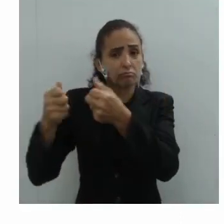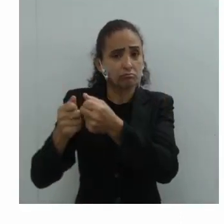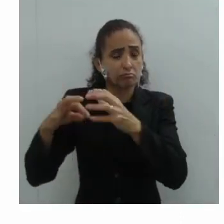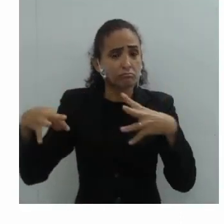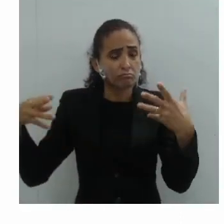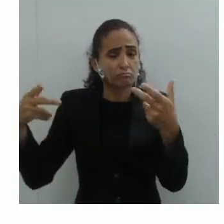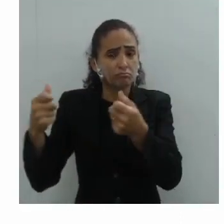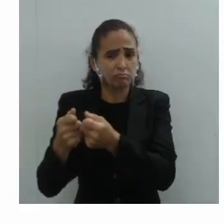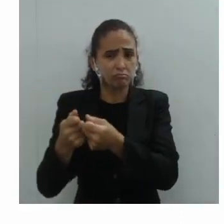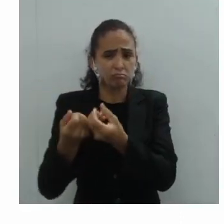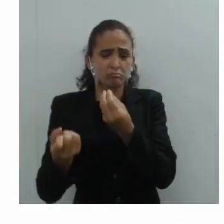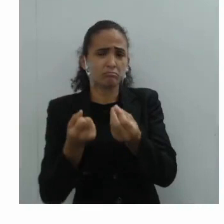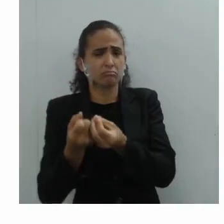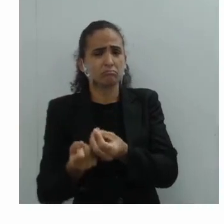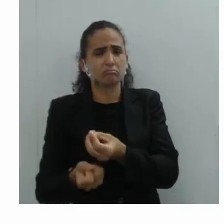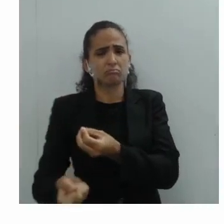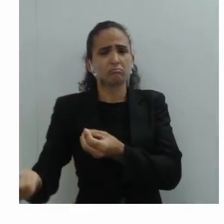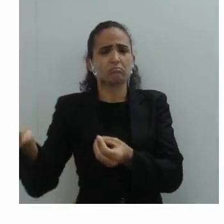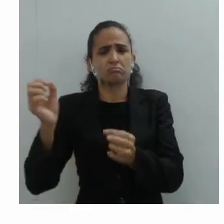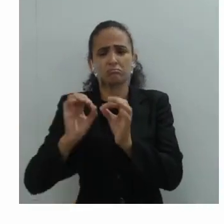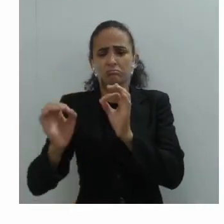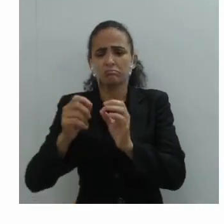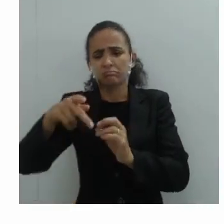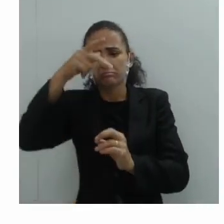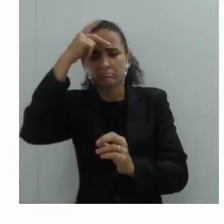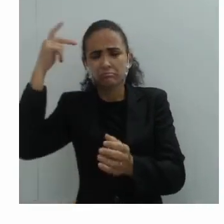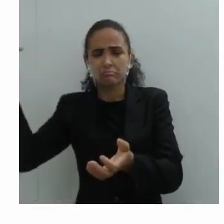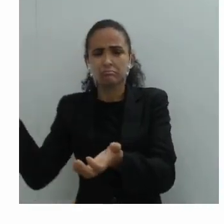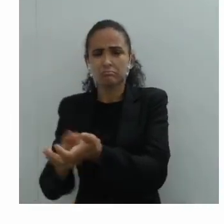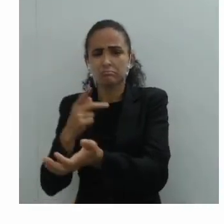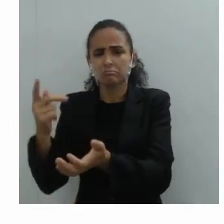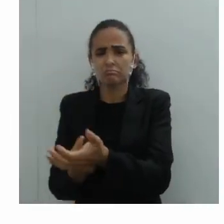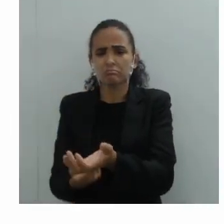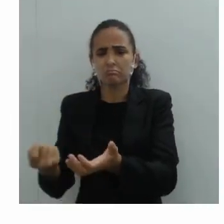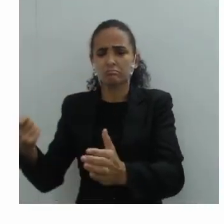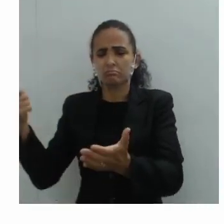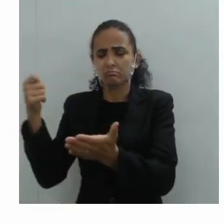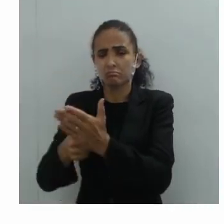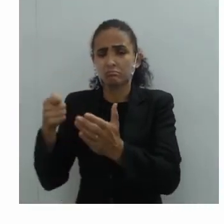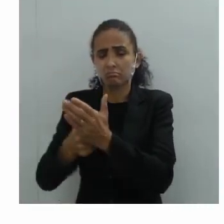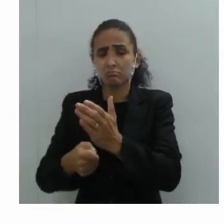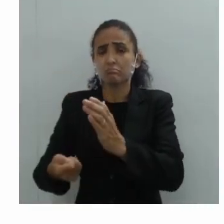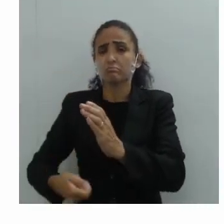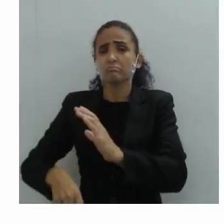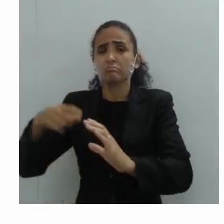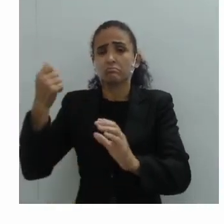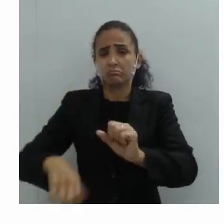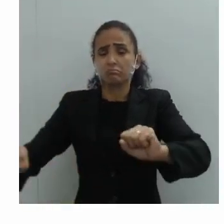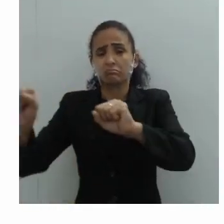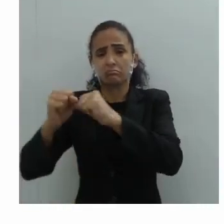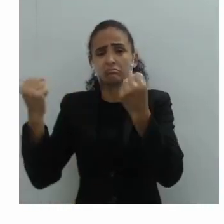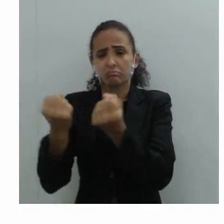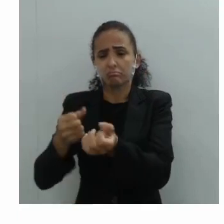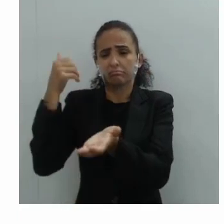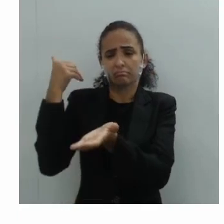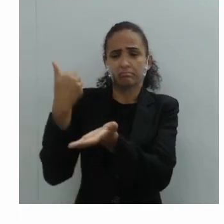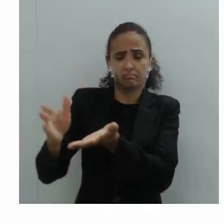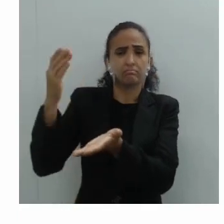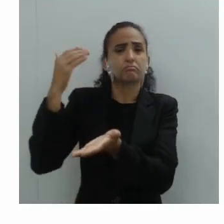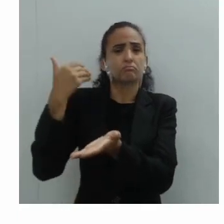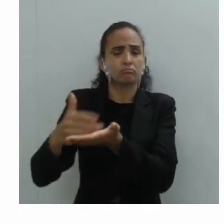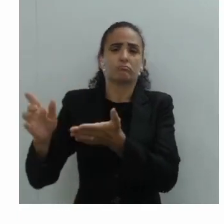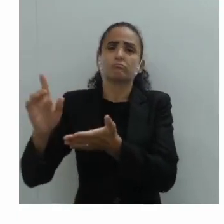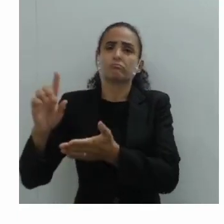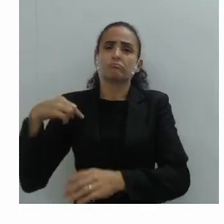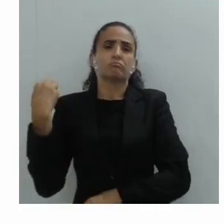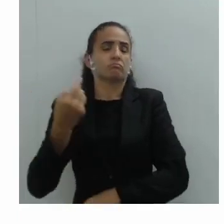todos eles são ratos que vivem às custas dos benefícios sociais e precisam ser expulsos.